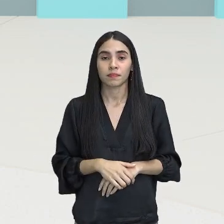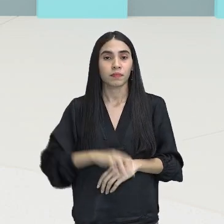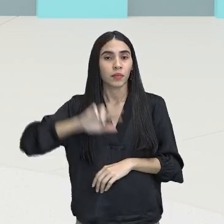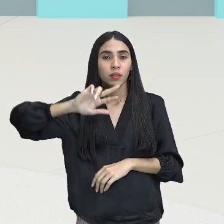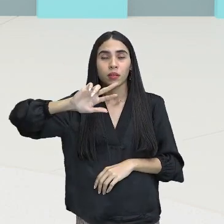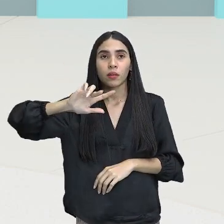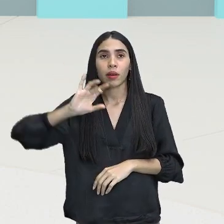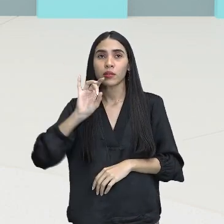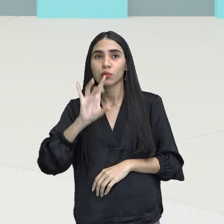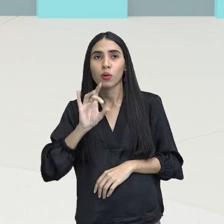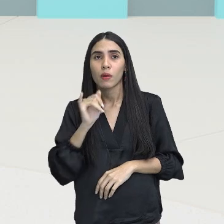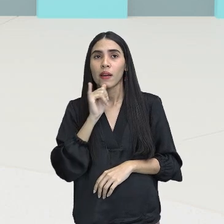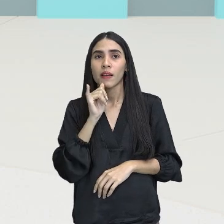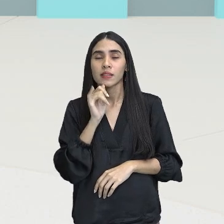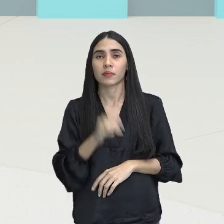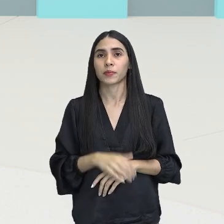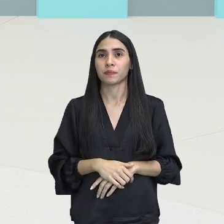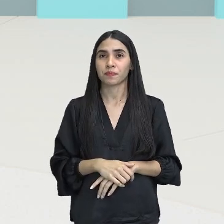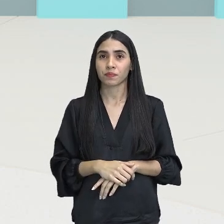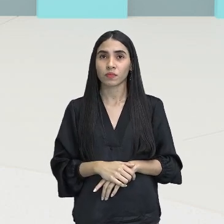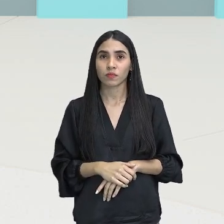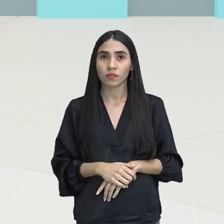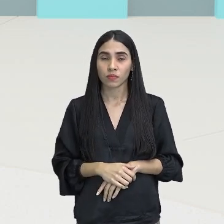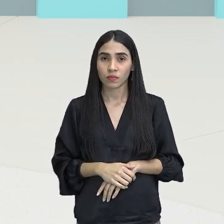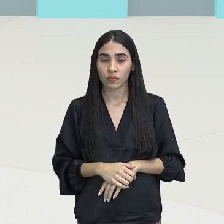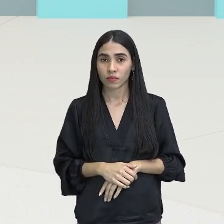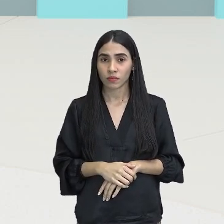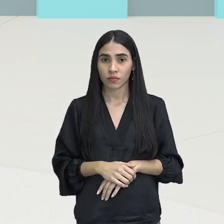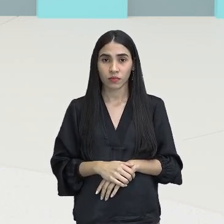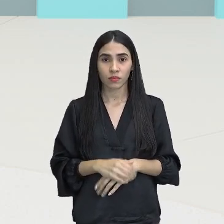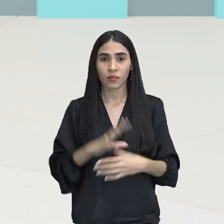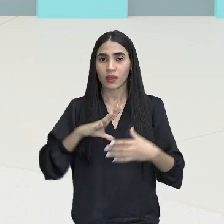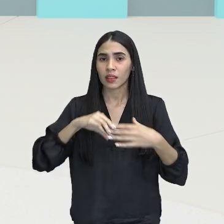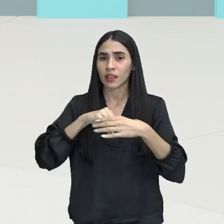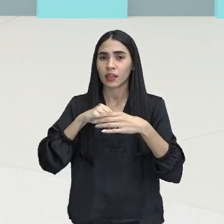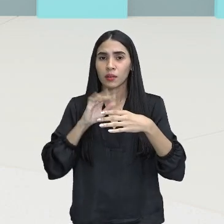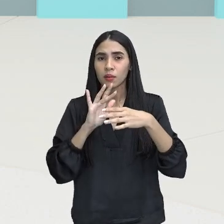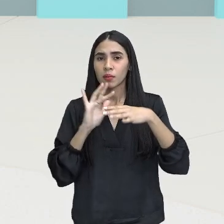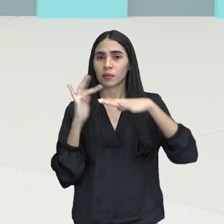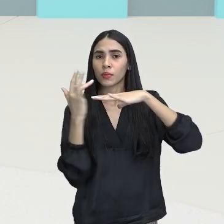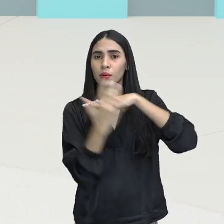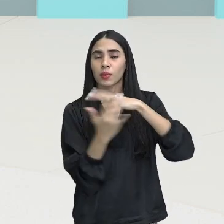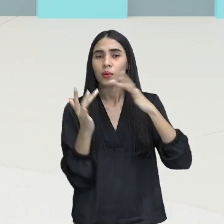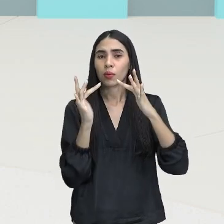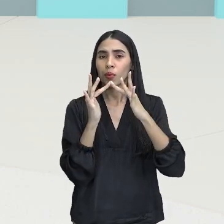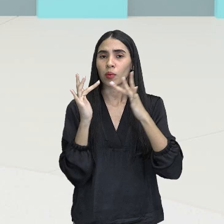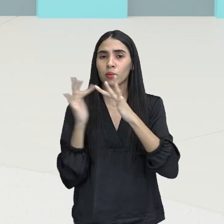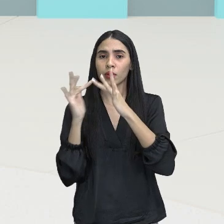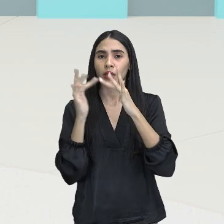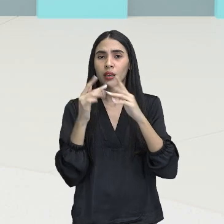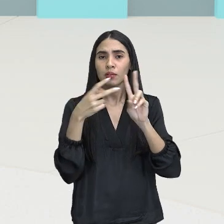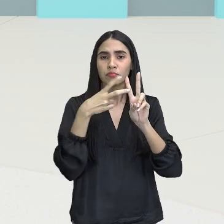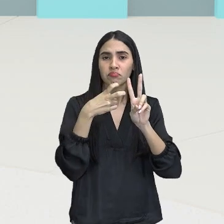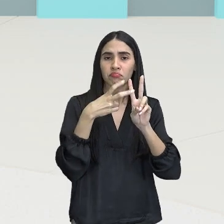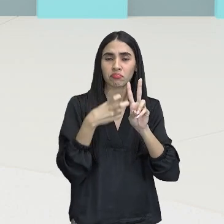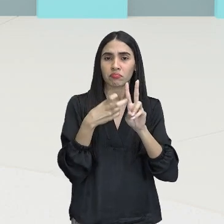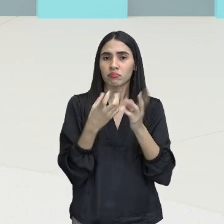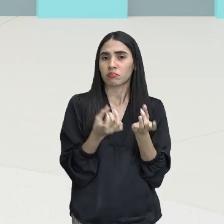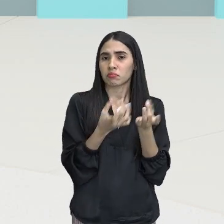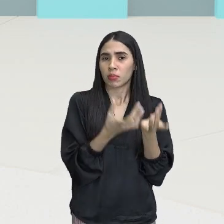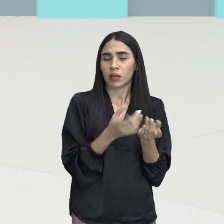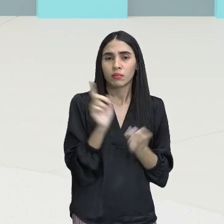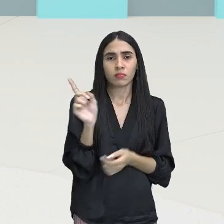é porque ele está dentro de uma rede social que deixa de ser indígena. Não